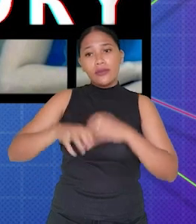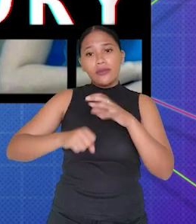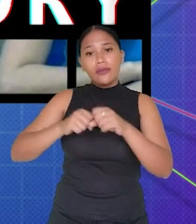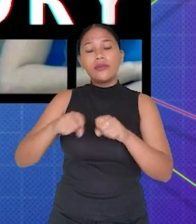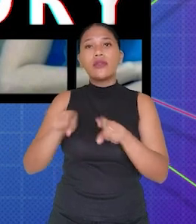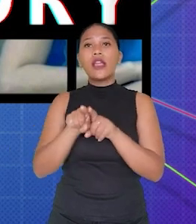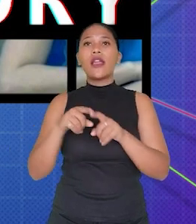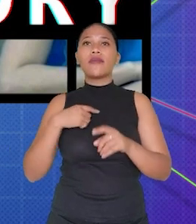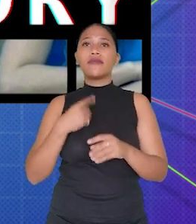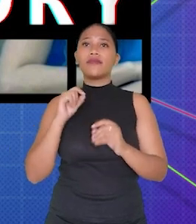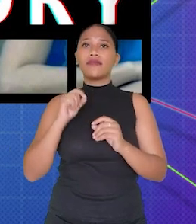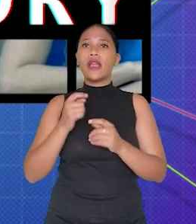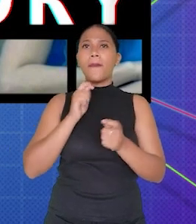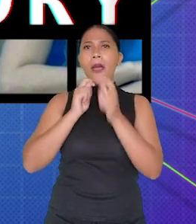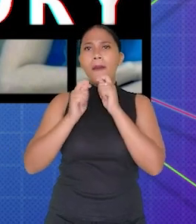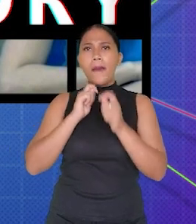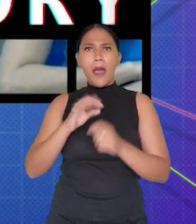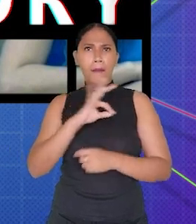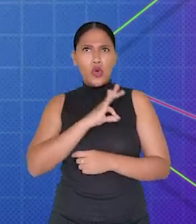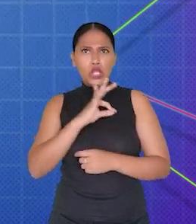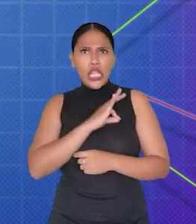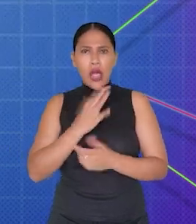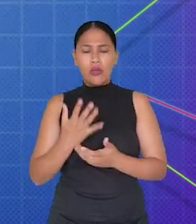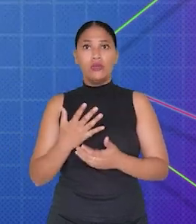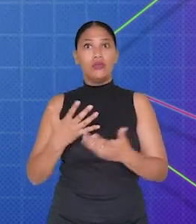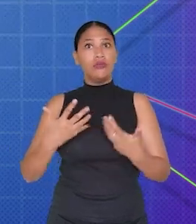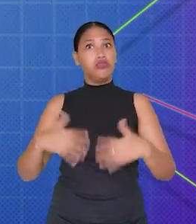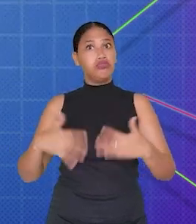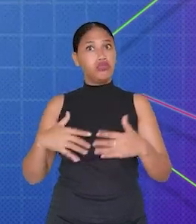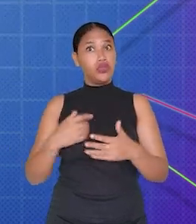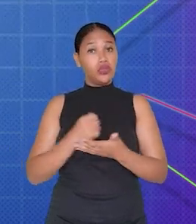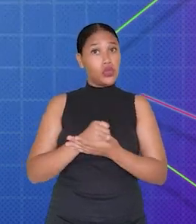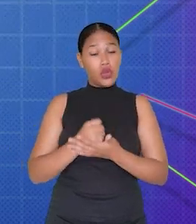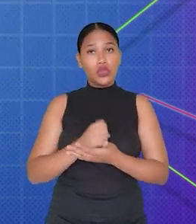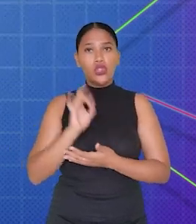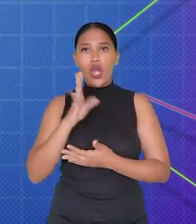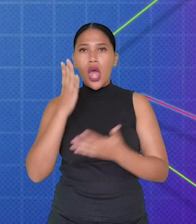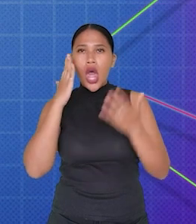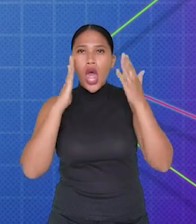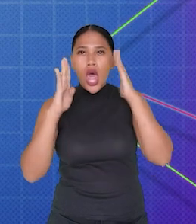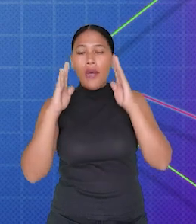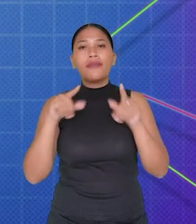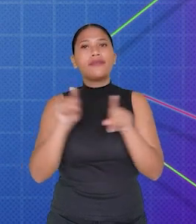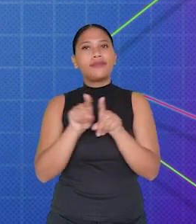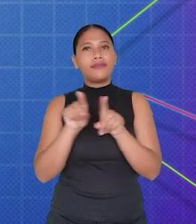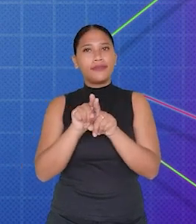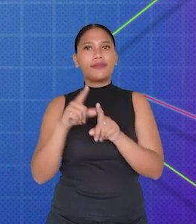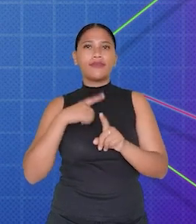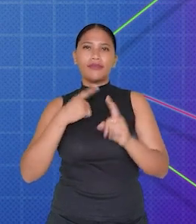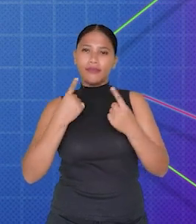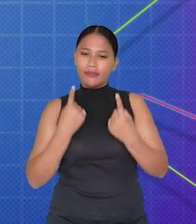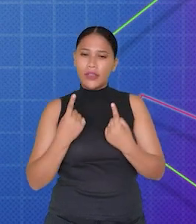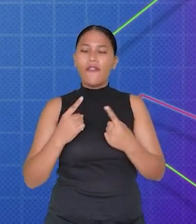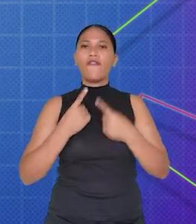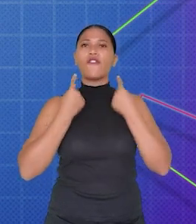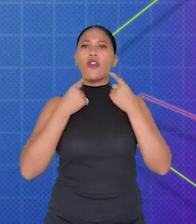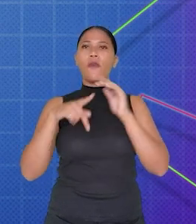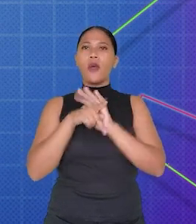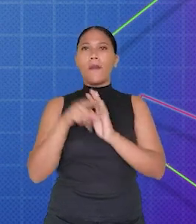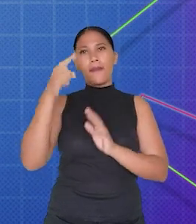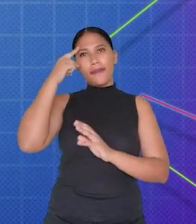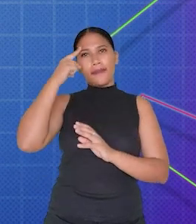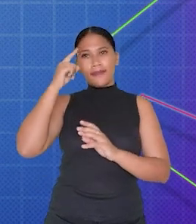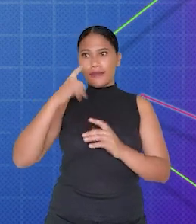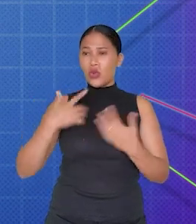narrativa por meio de entrevistas policiais. Esses jogos não apenas entretêm, mas também desafiam o pensamento crítico do